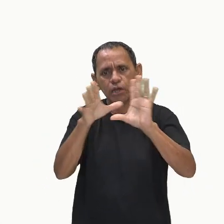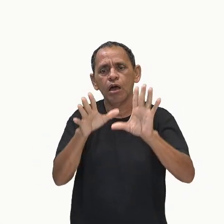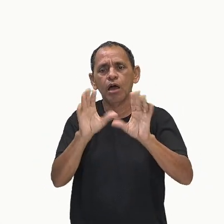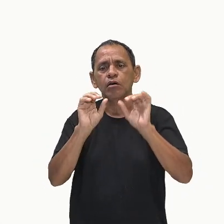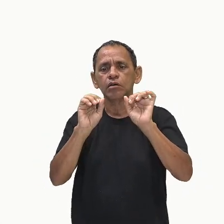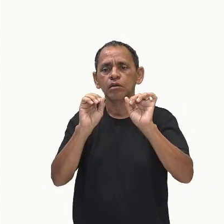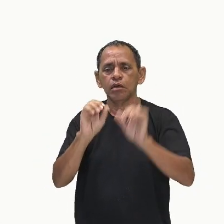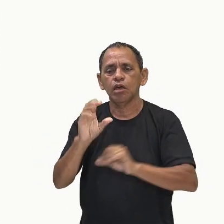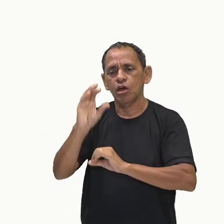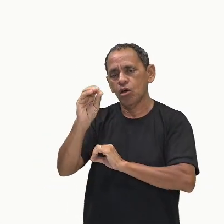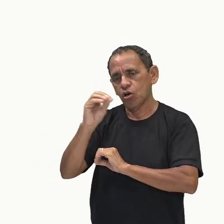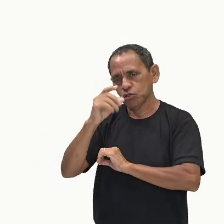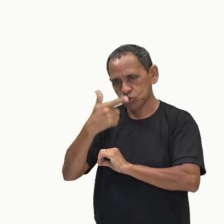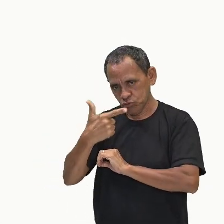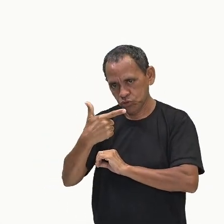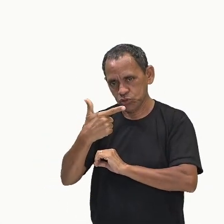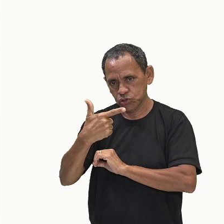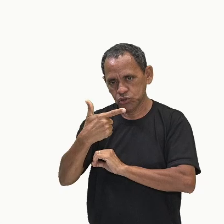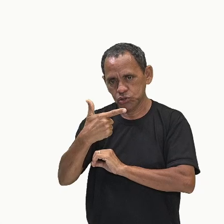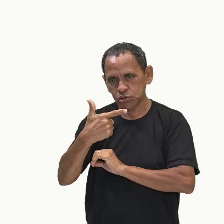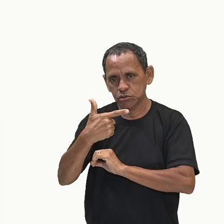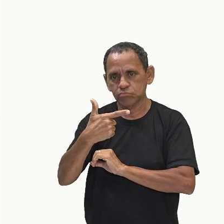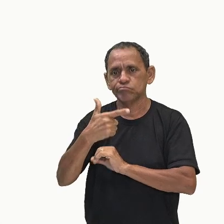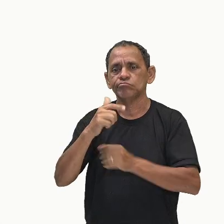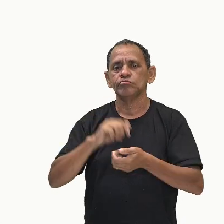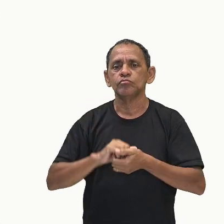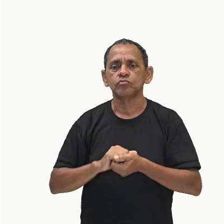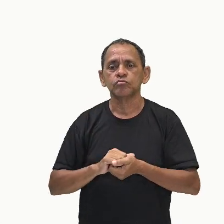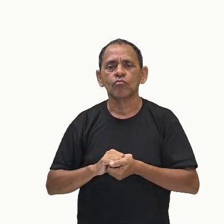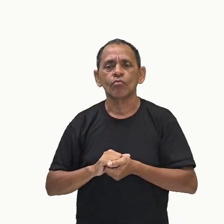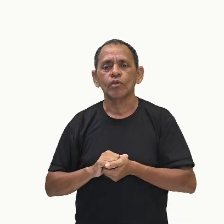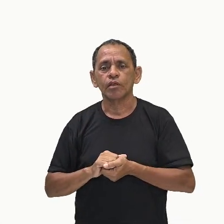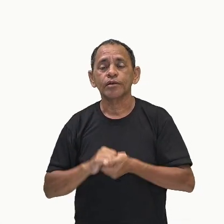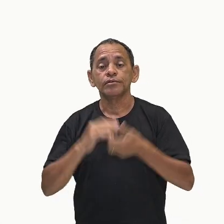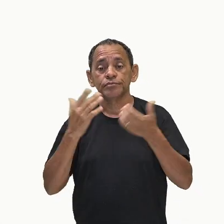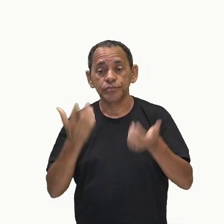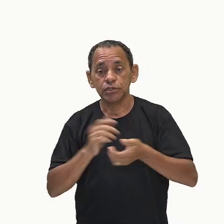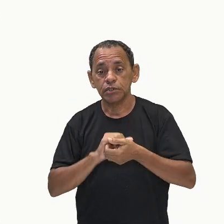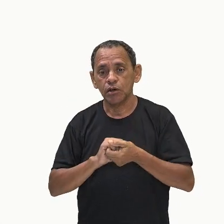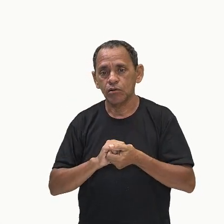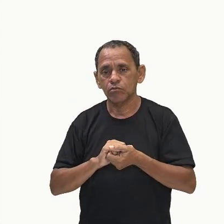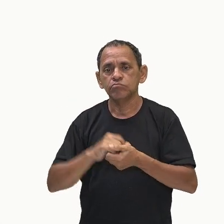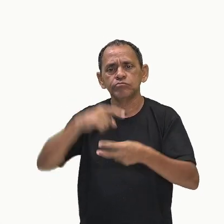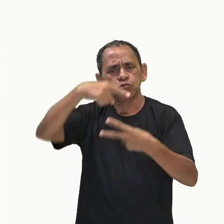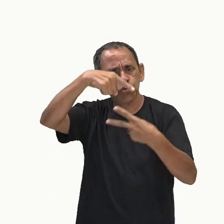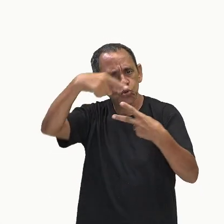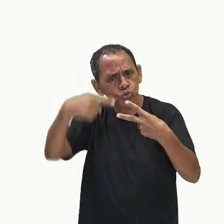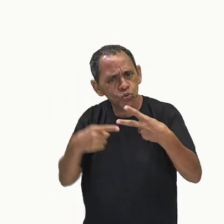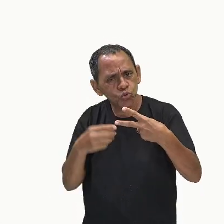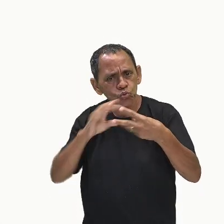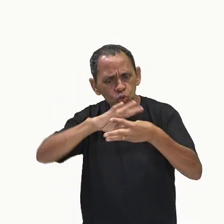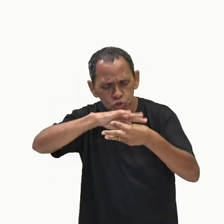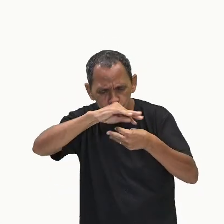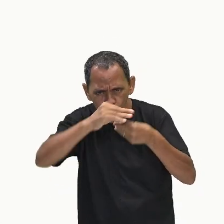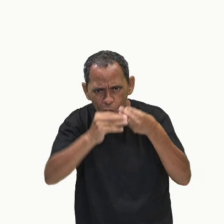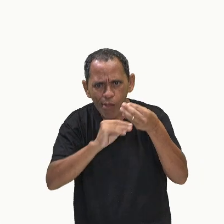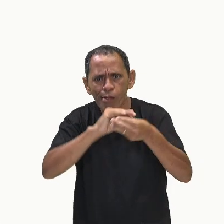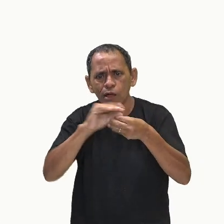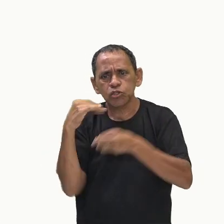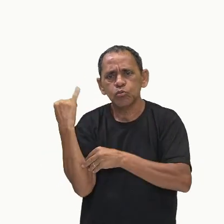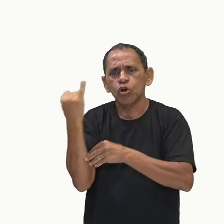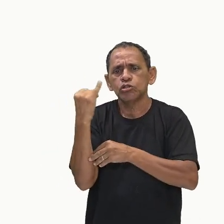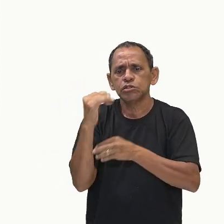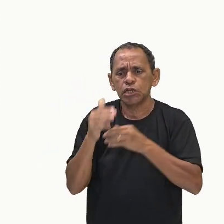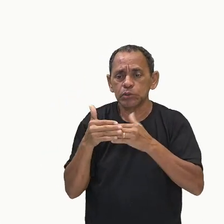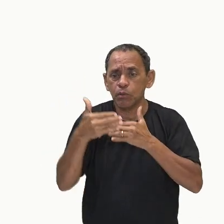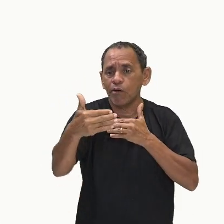oxigênio, e nesse momento vão ser produzidas duas moléculas importantíssimas para a próxima